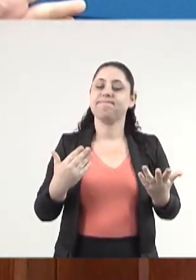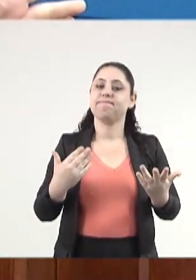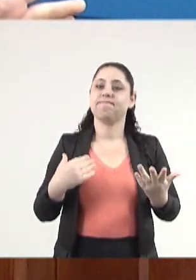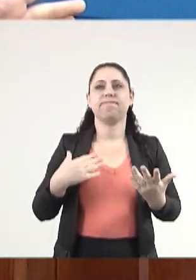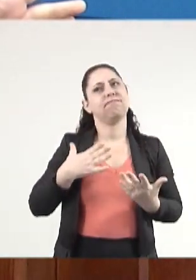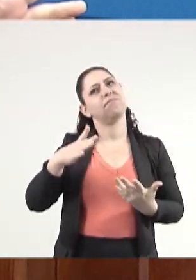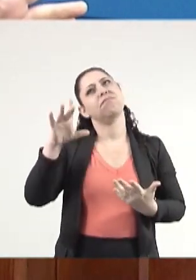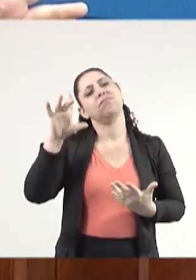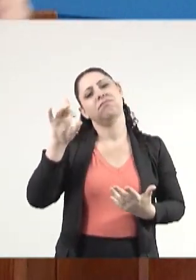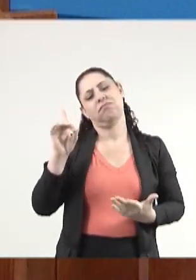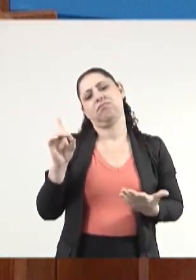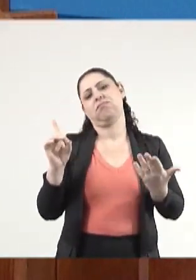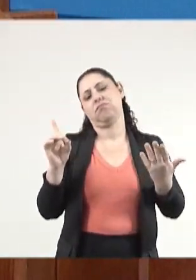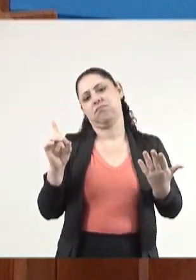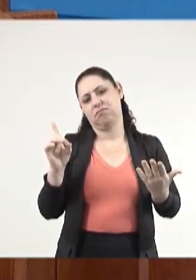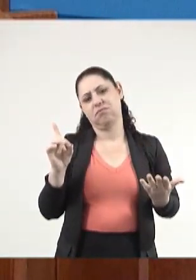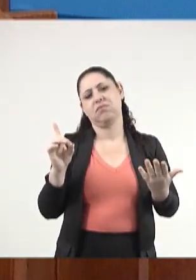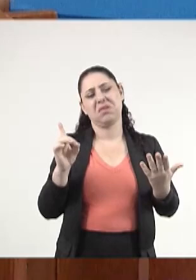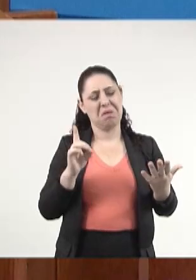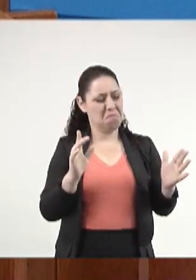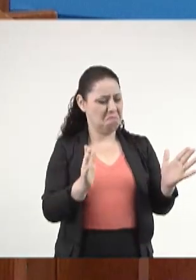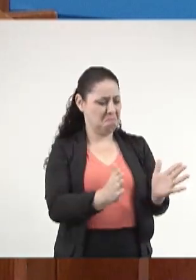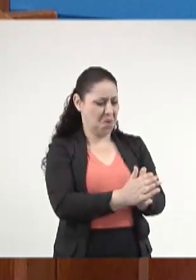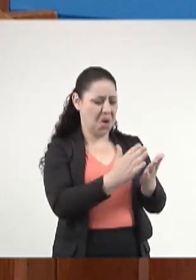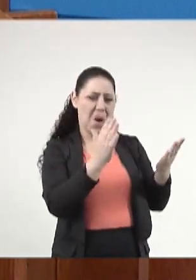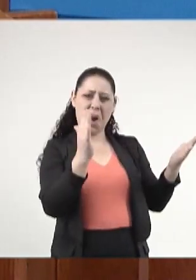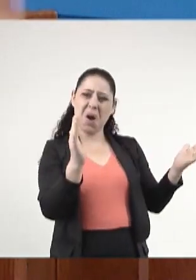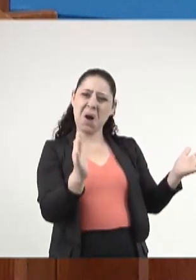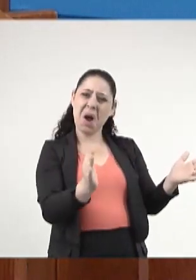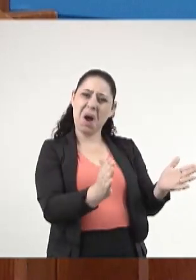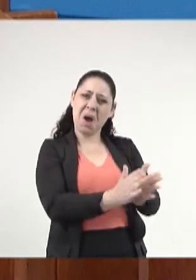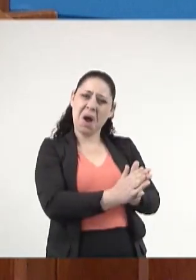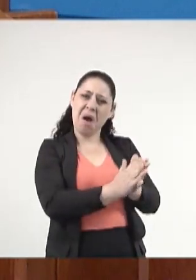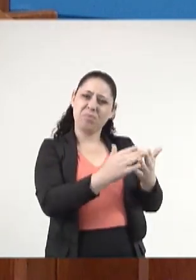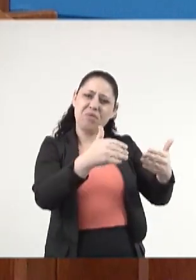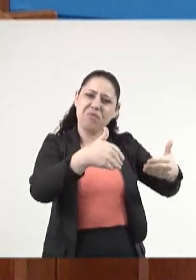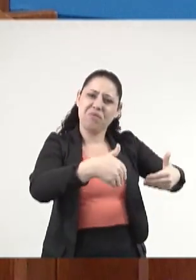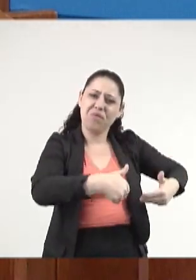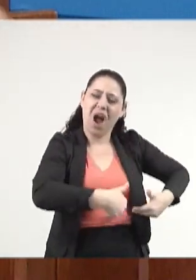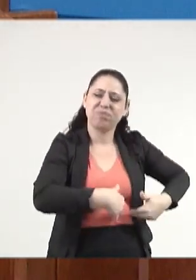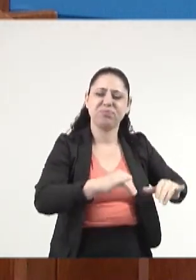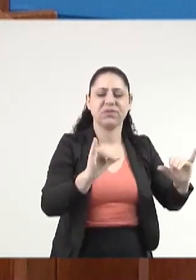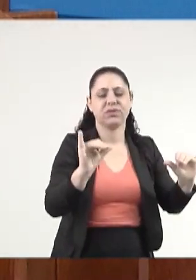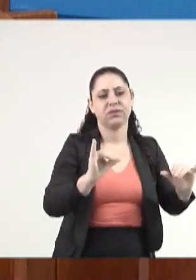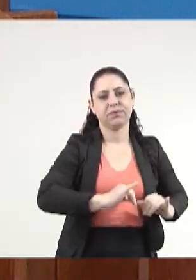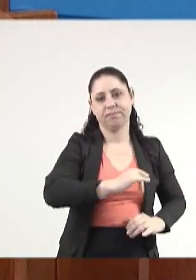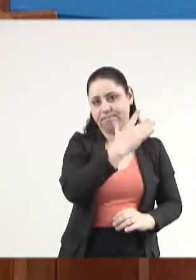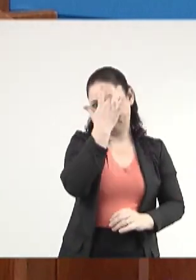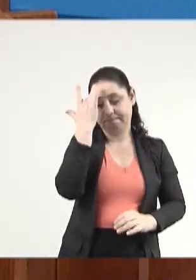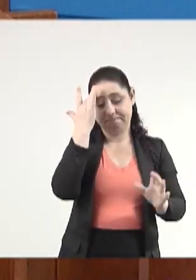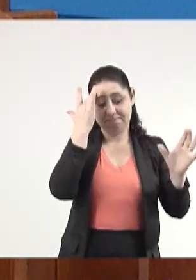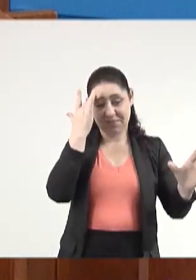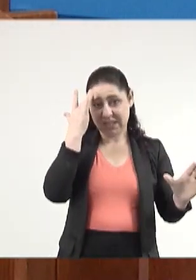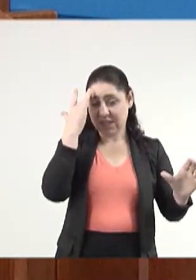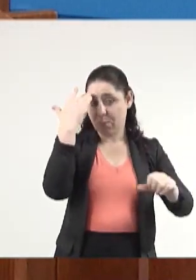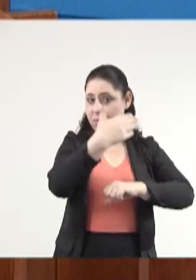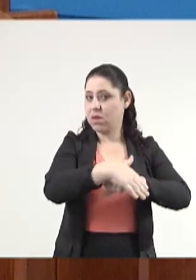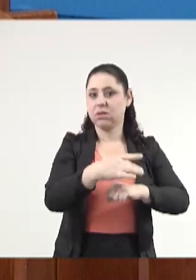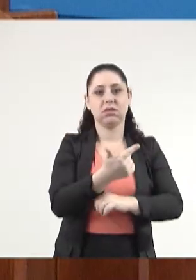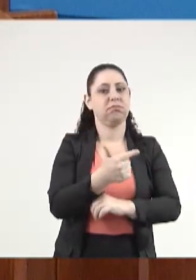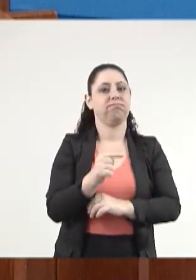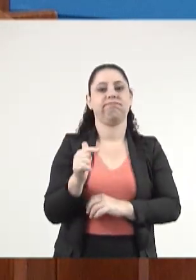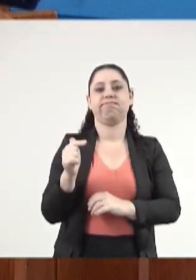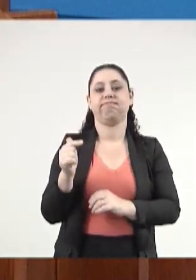Pelo amor de Deus, são um bando de pobres, miseráveis, que passam fome, são pessoas